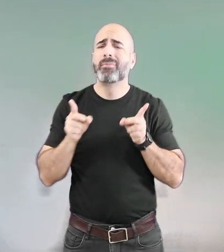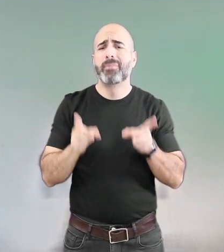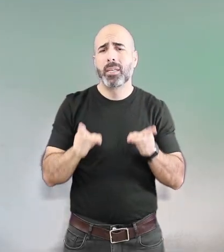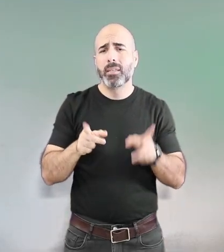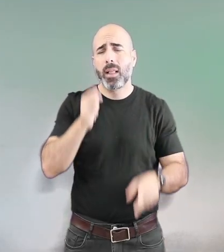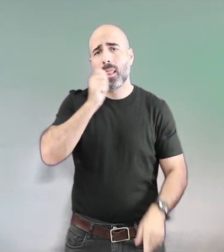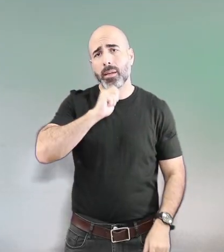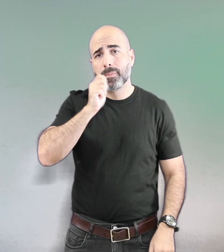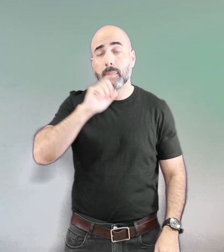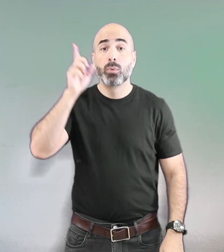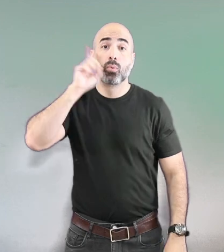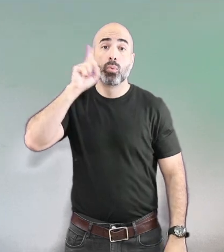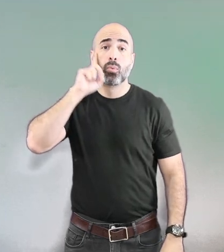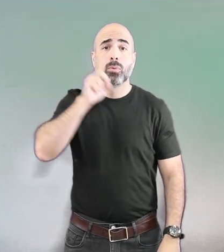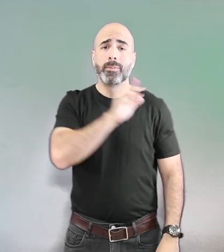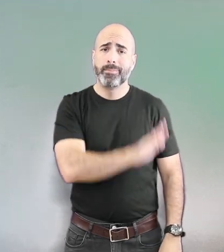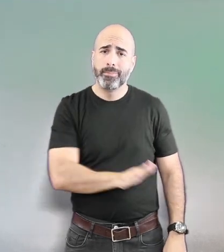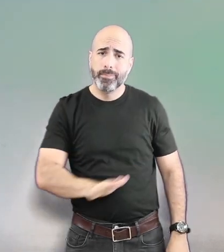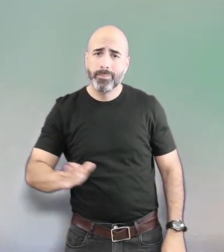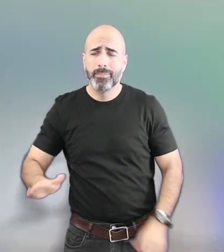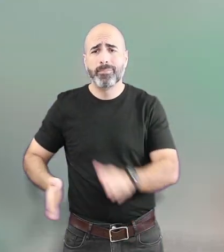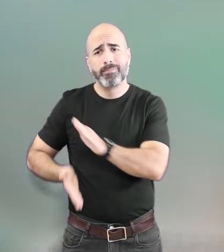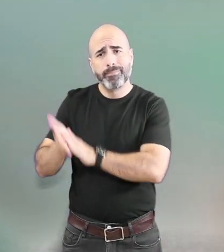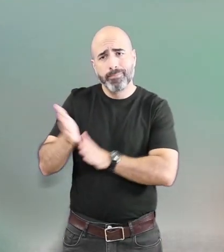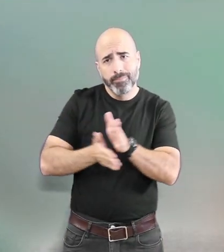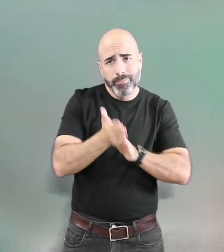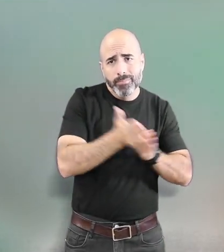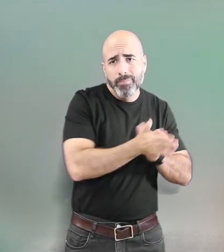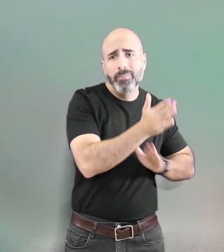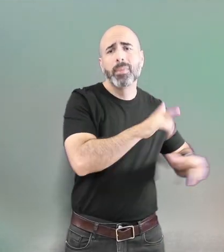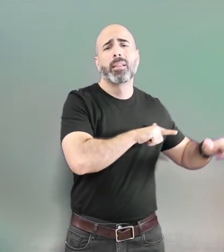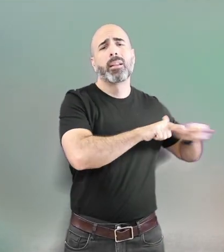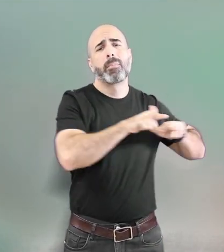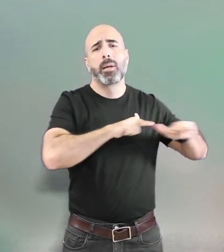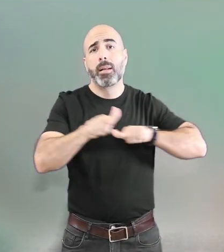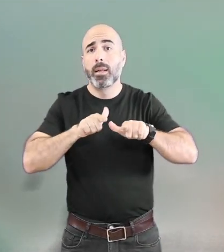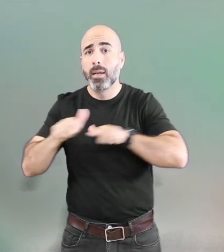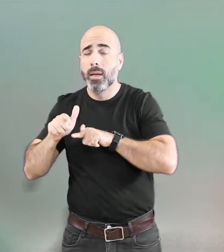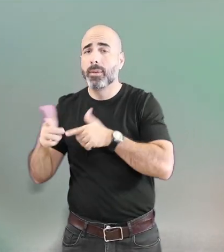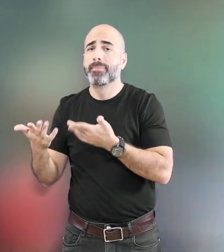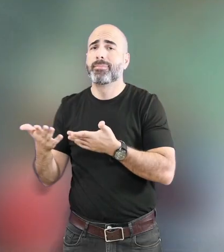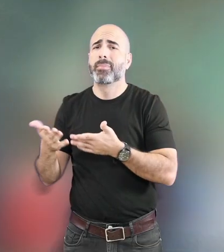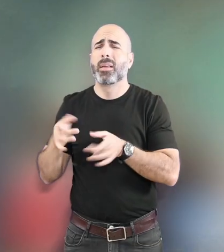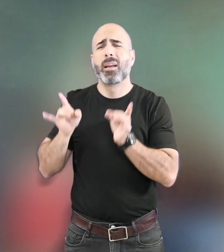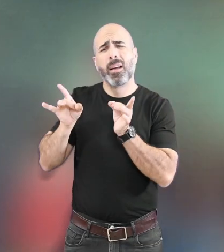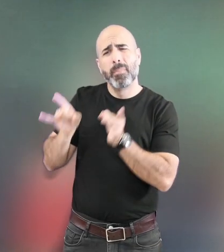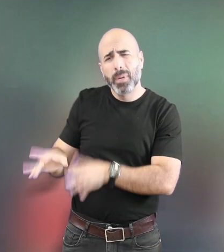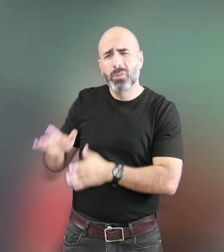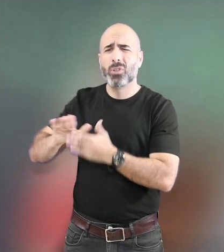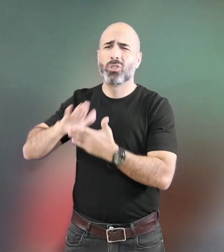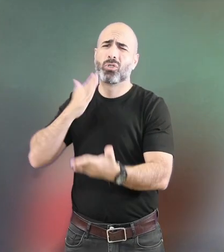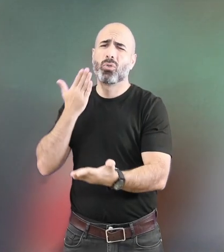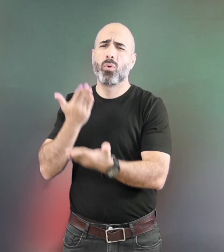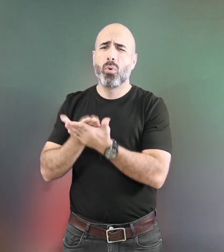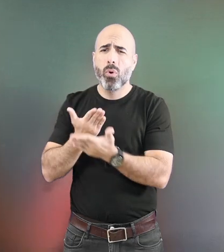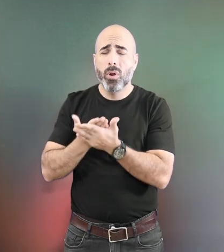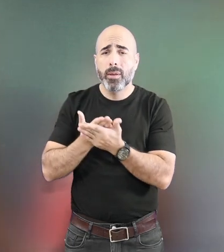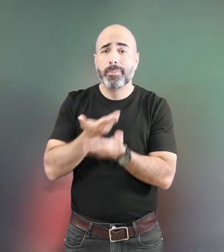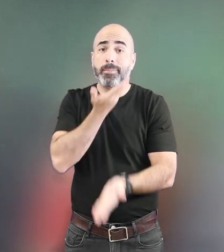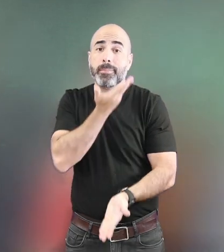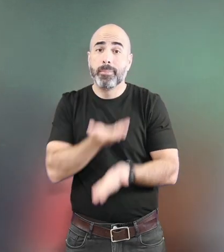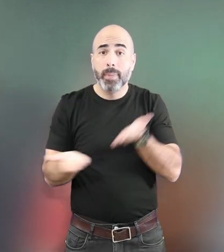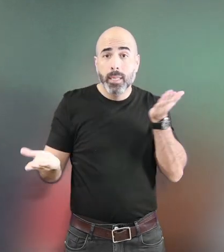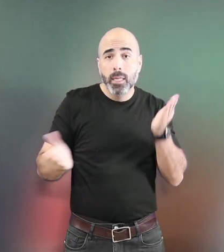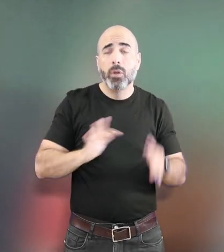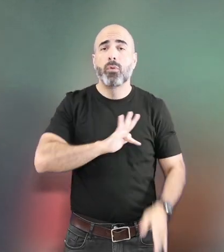os dias, milhares de crianças saem de casa para trabalhar, muitas vezes abandonando a escola e perdendo